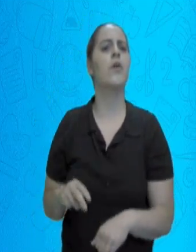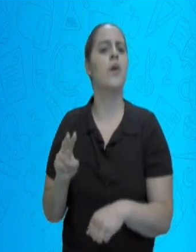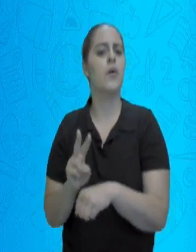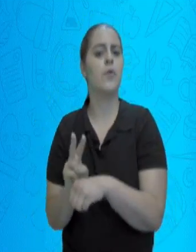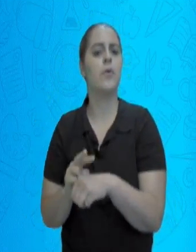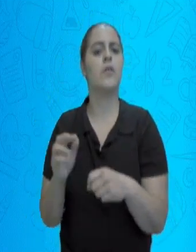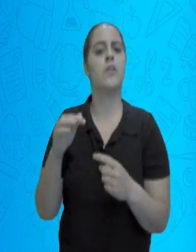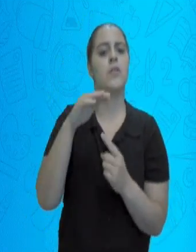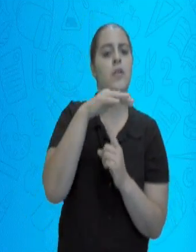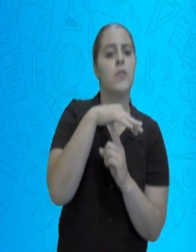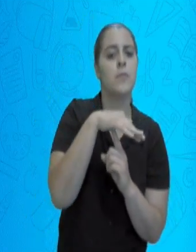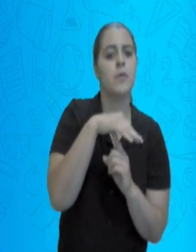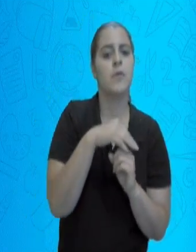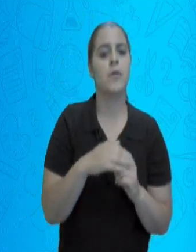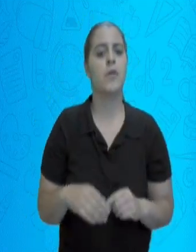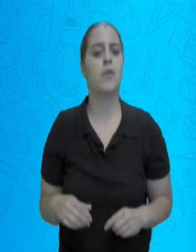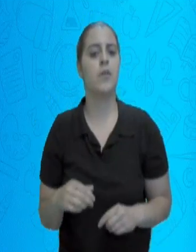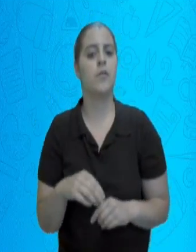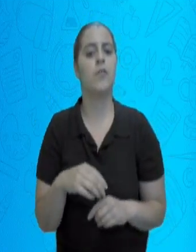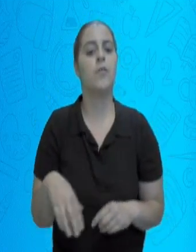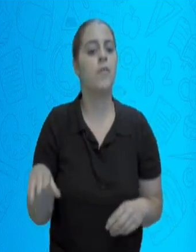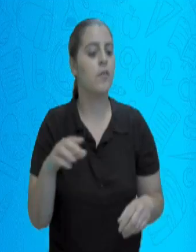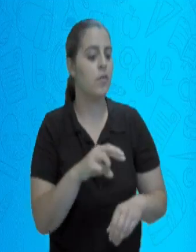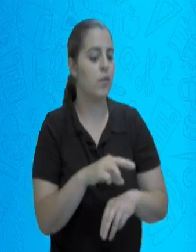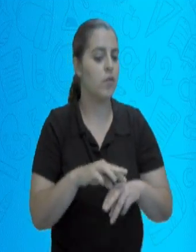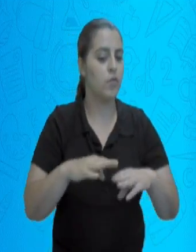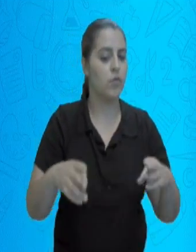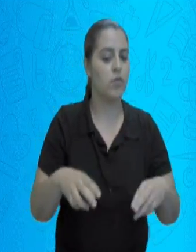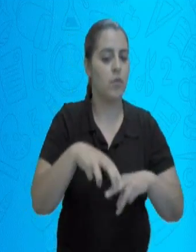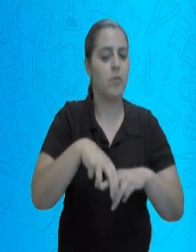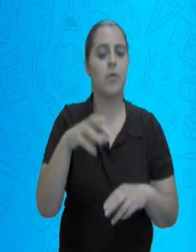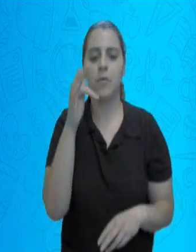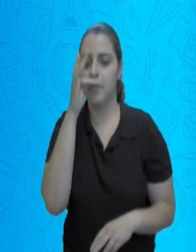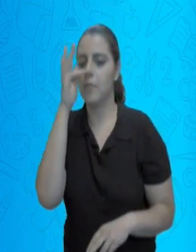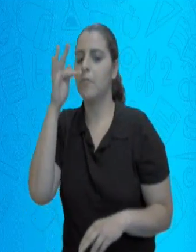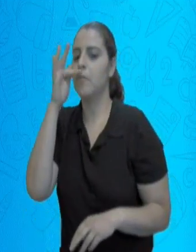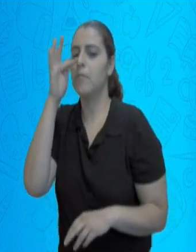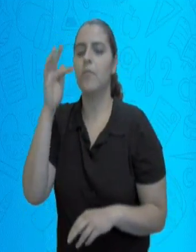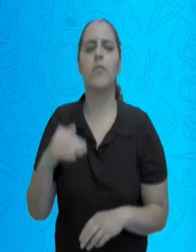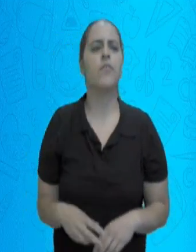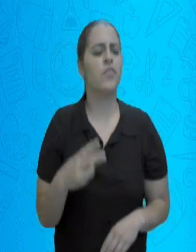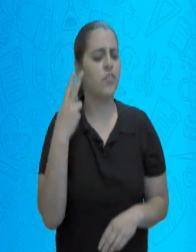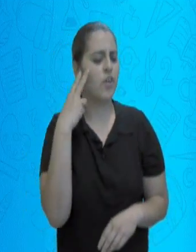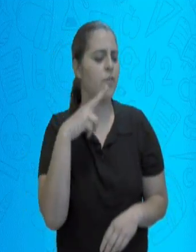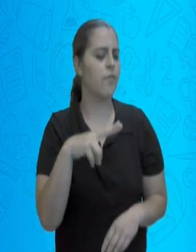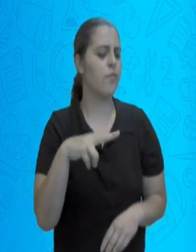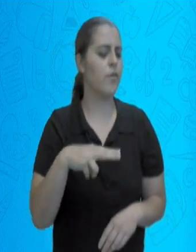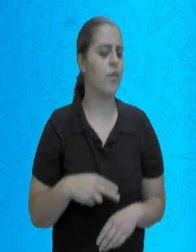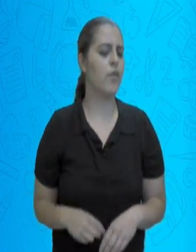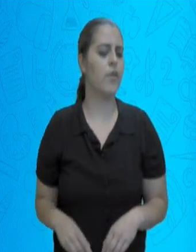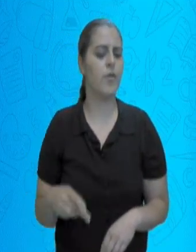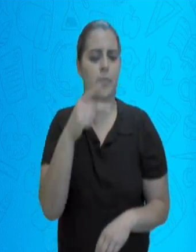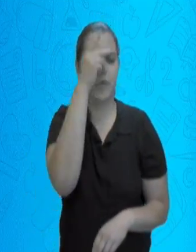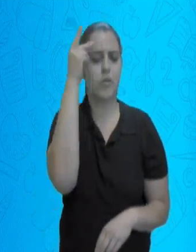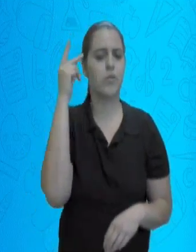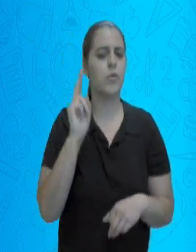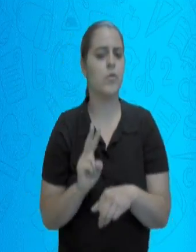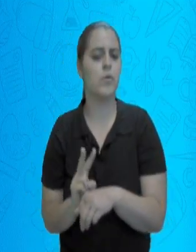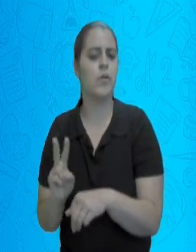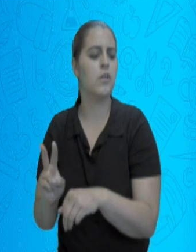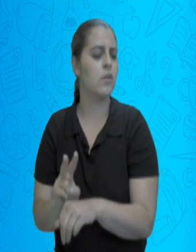das praças, fazendo a manutenção dos bancos e dos jardins. Vocês já devem ter visto aqui na nossa